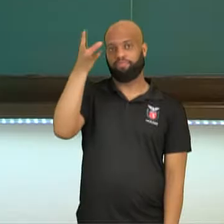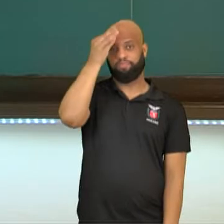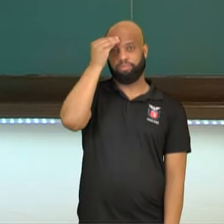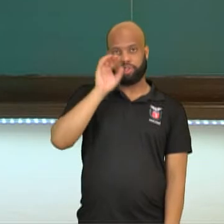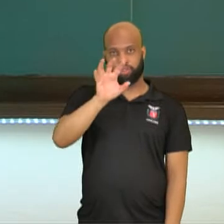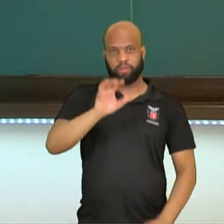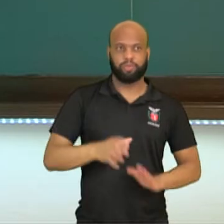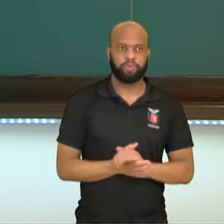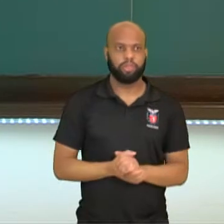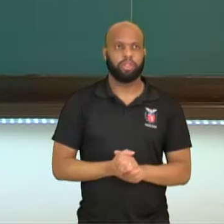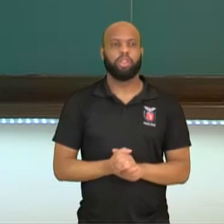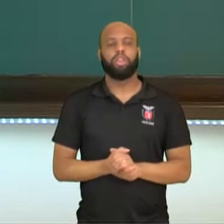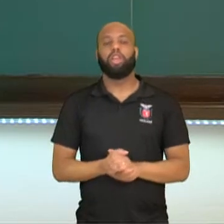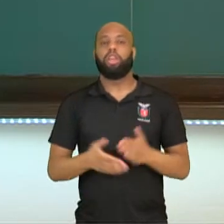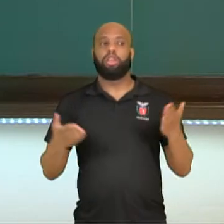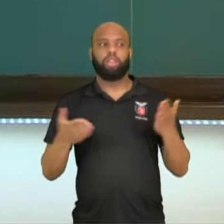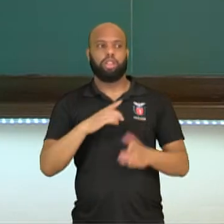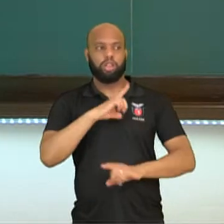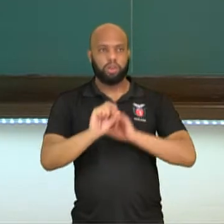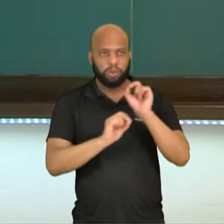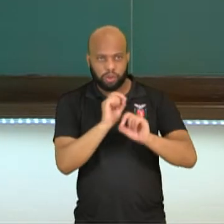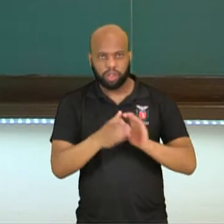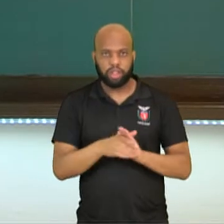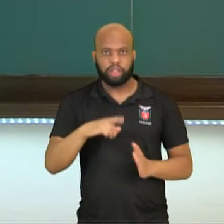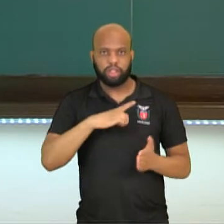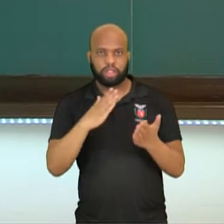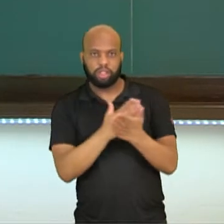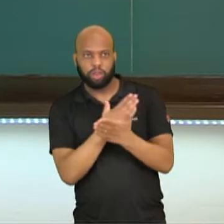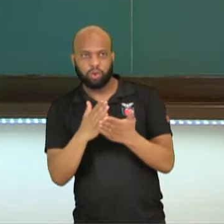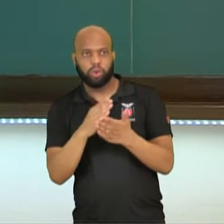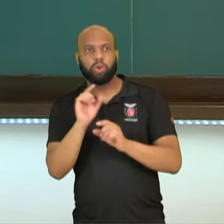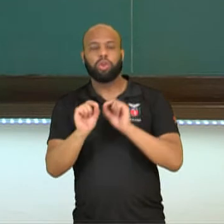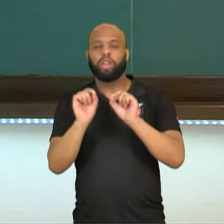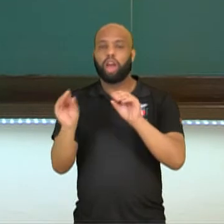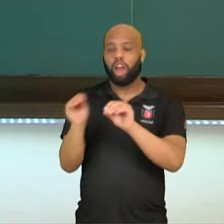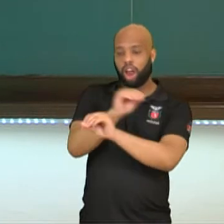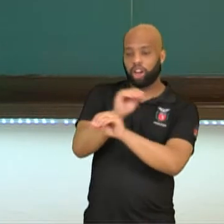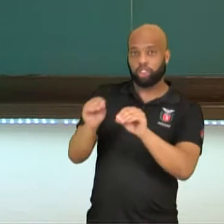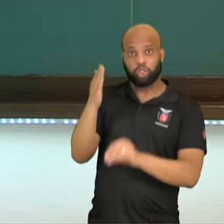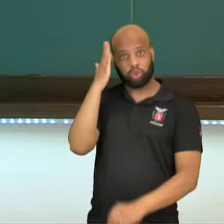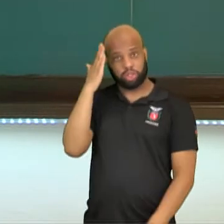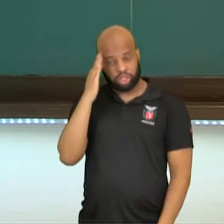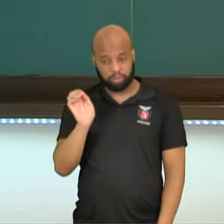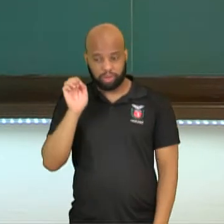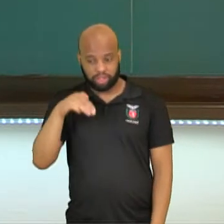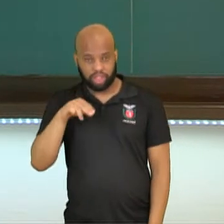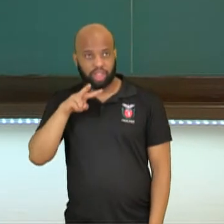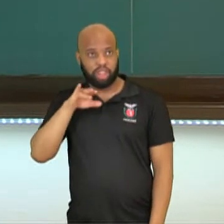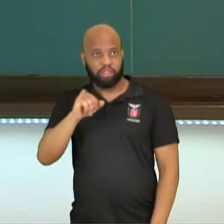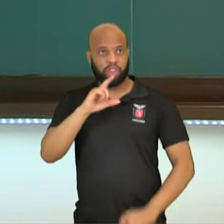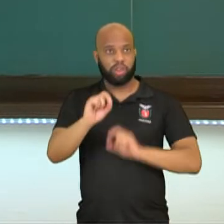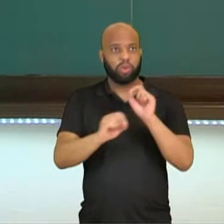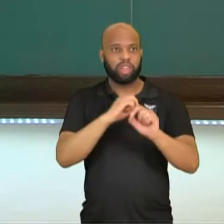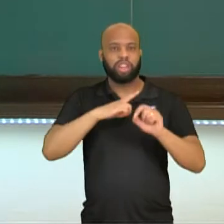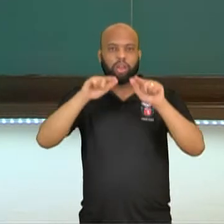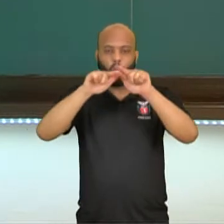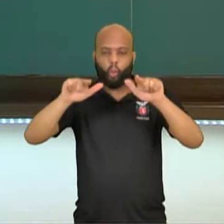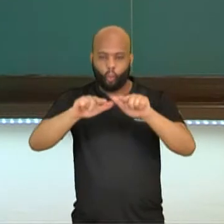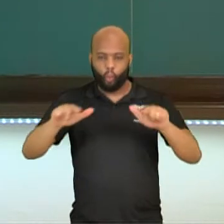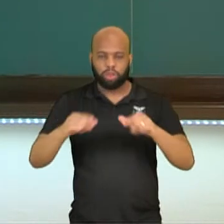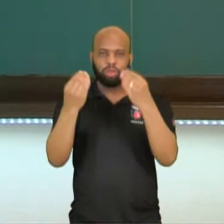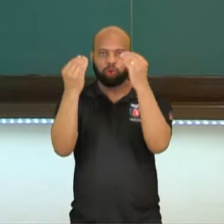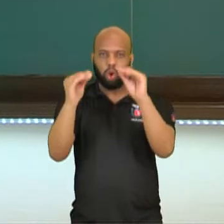aí. O professor deu aqui, ó, alguns artigos definidos para vocês completarem